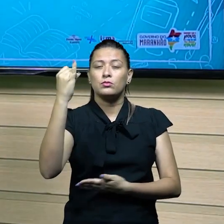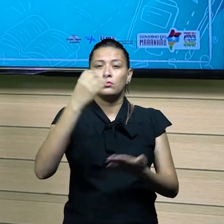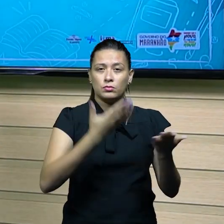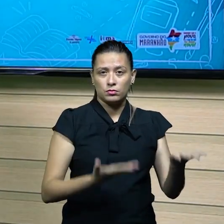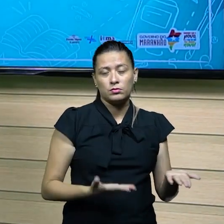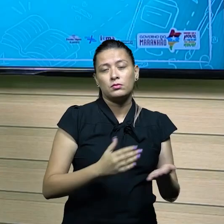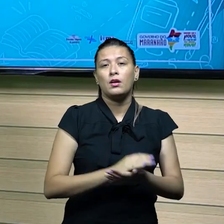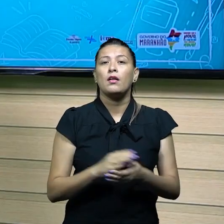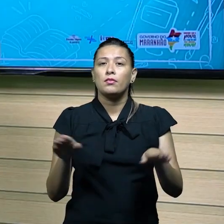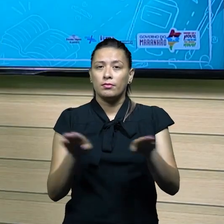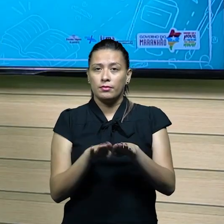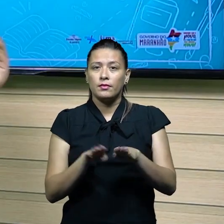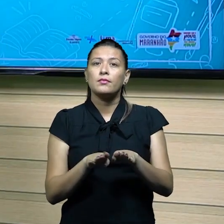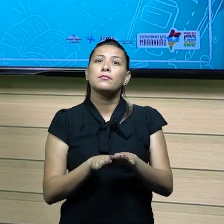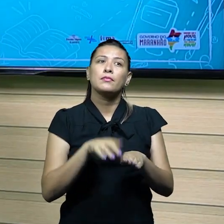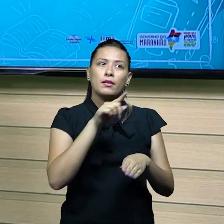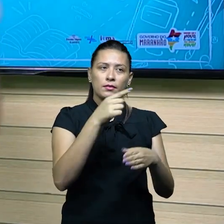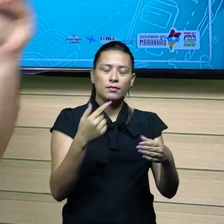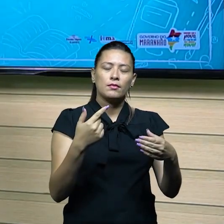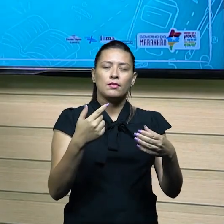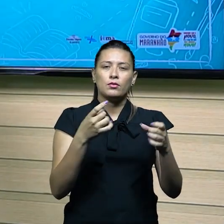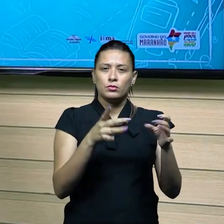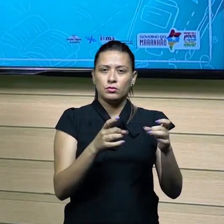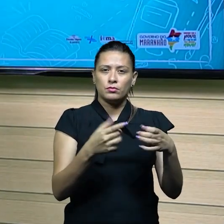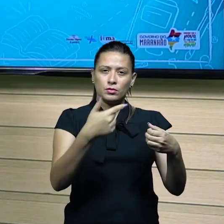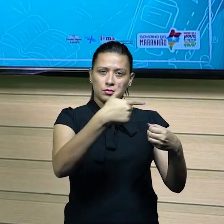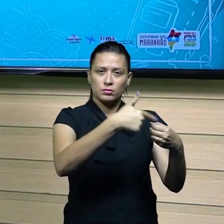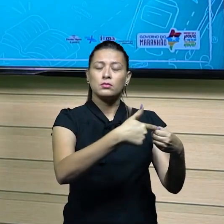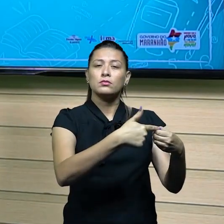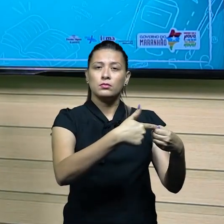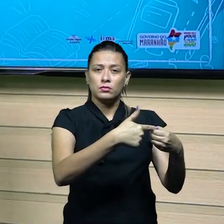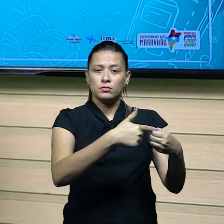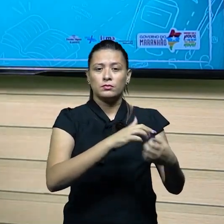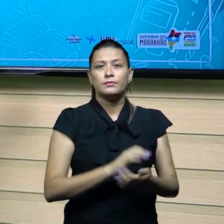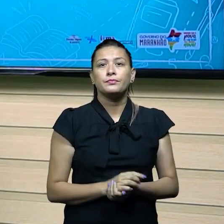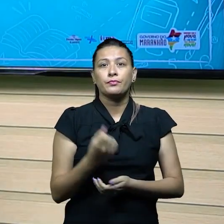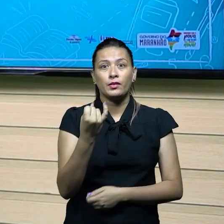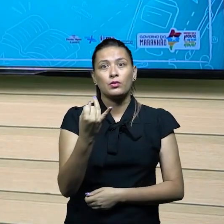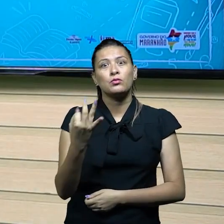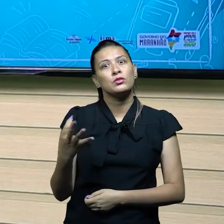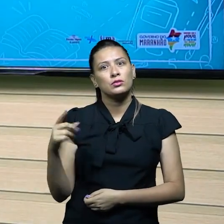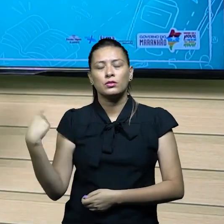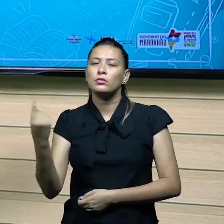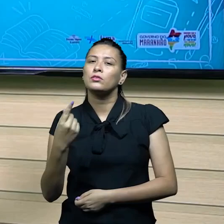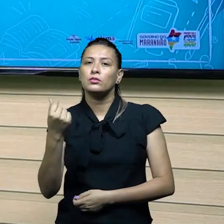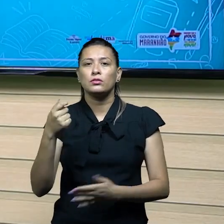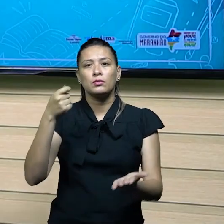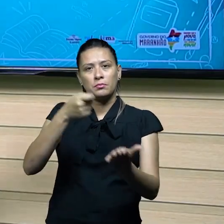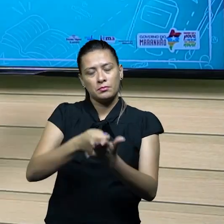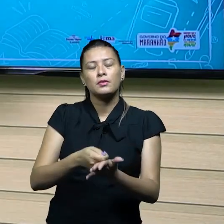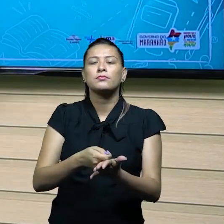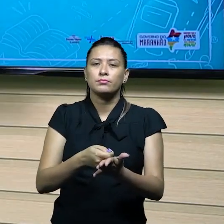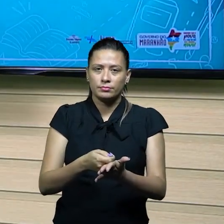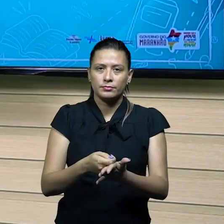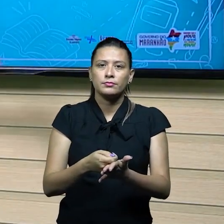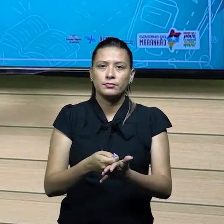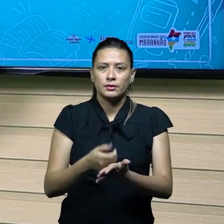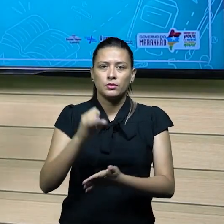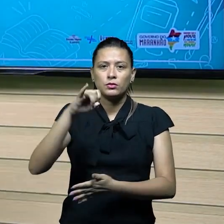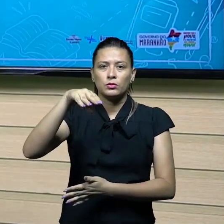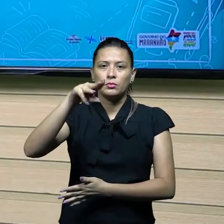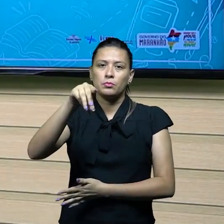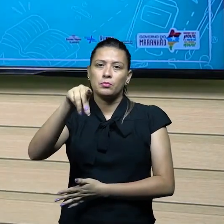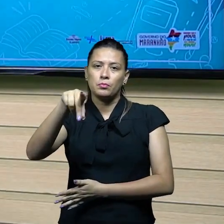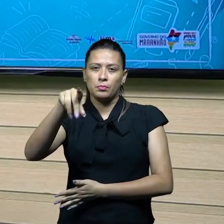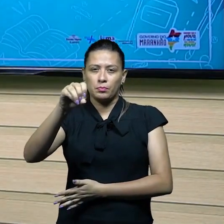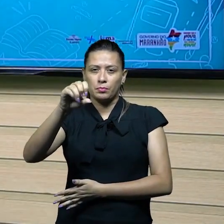vemos, tá? A quantidade que estamos pagando de imposto em cima daquele combustível, tá bem? Então, essa gestão de tributos analisa isso dentro da minha empresa.